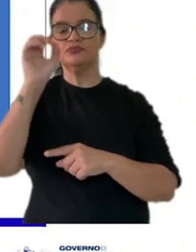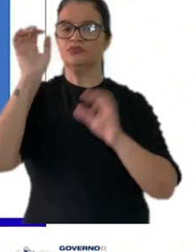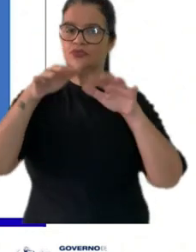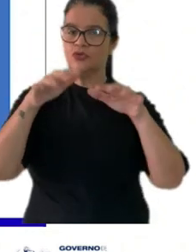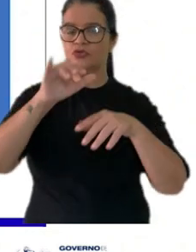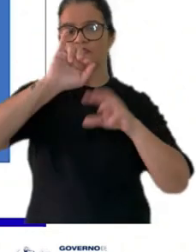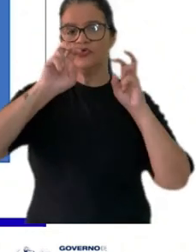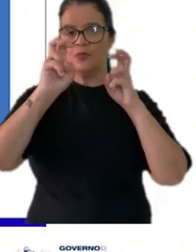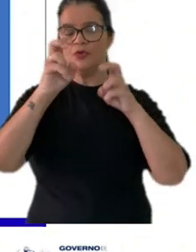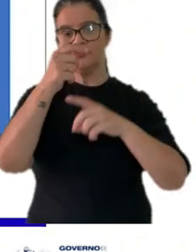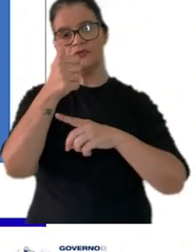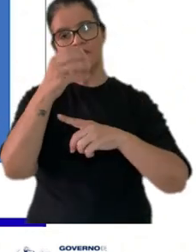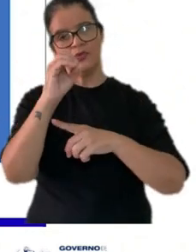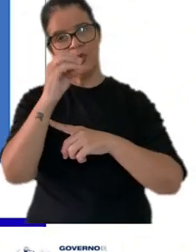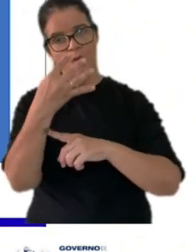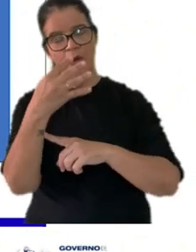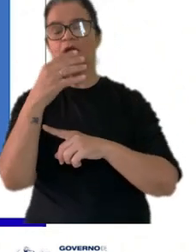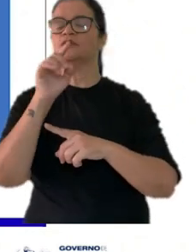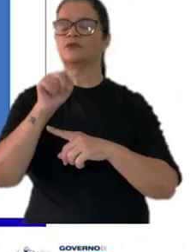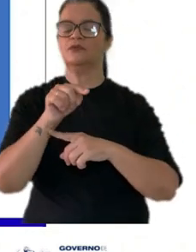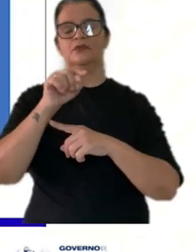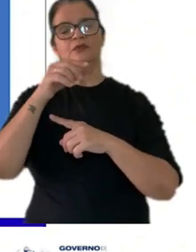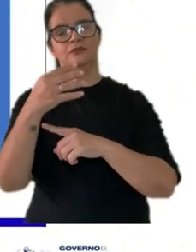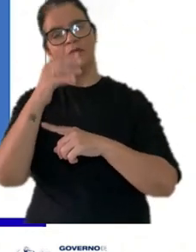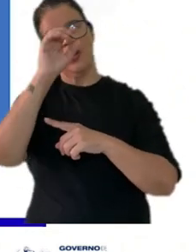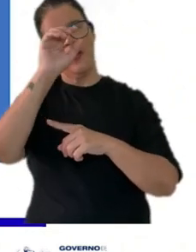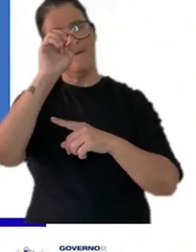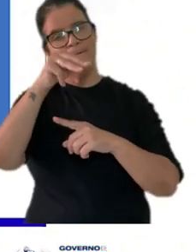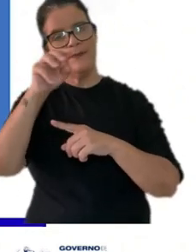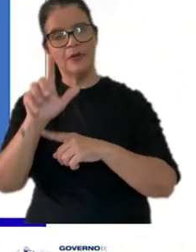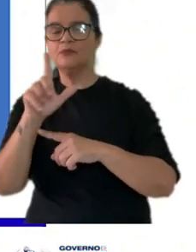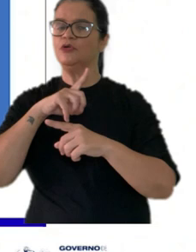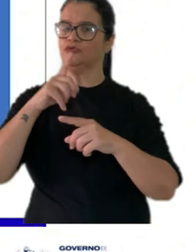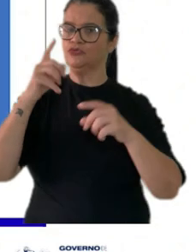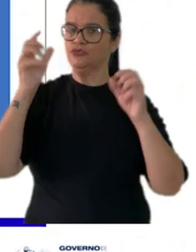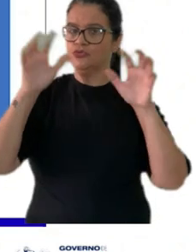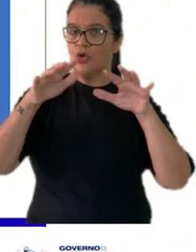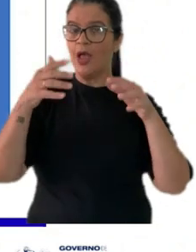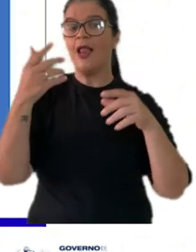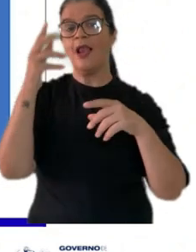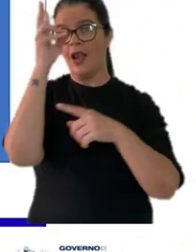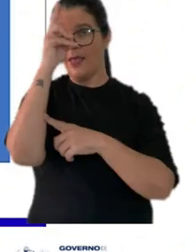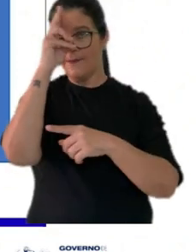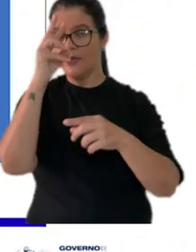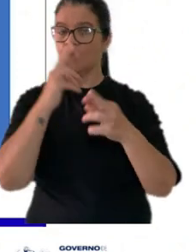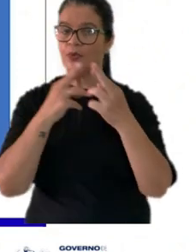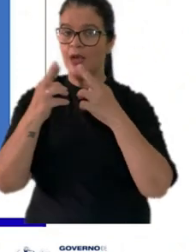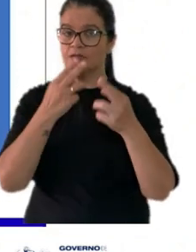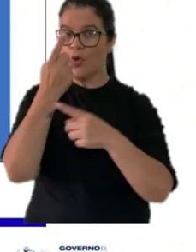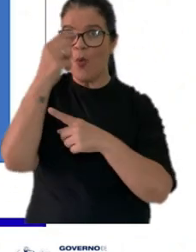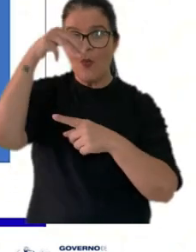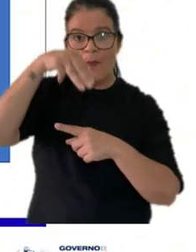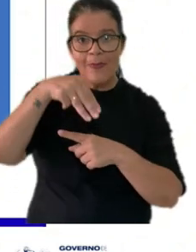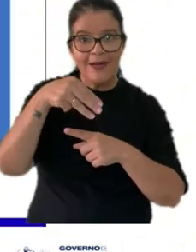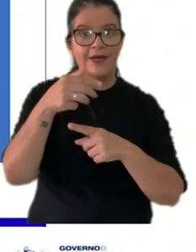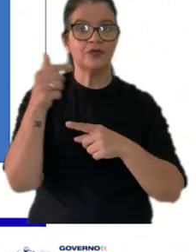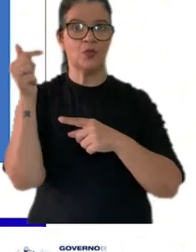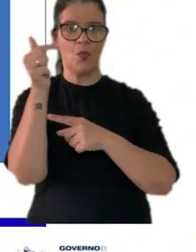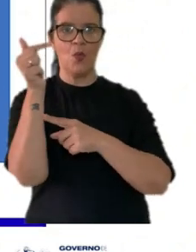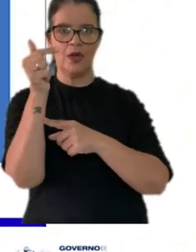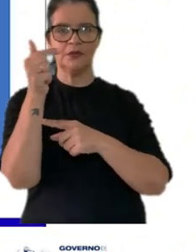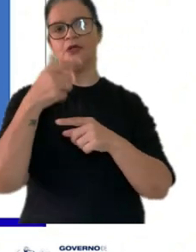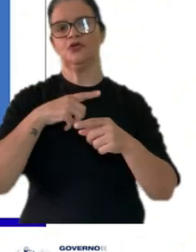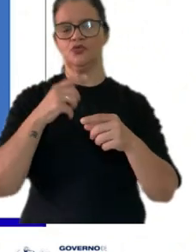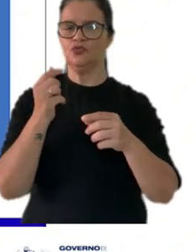,8 milímetros de chuva lembrando que a relação é o seguinte em 1 metro quadrado choveu uma